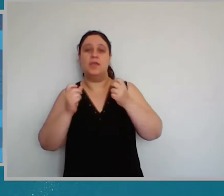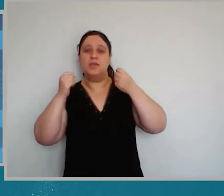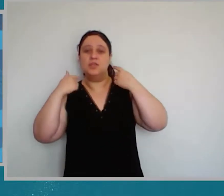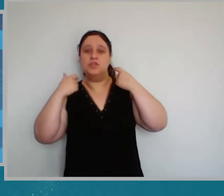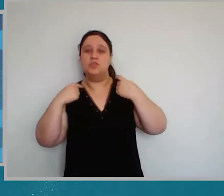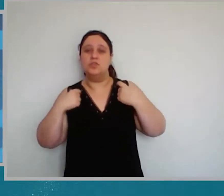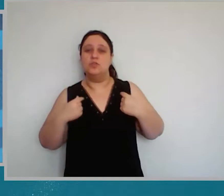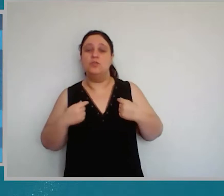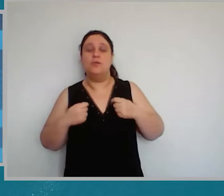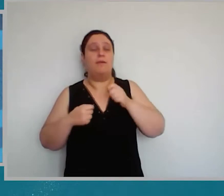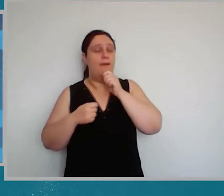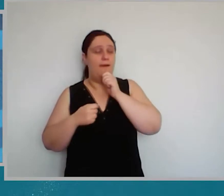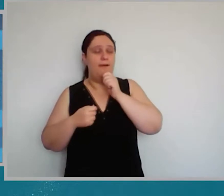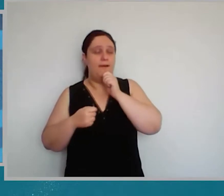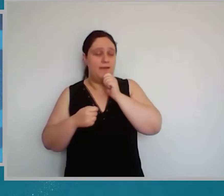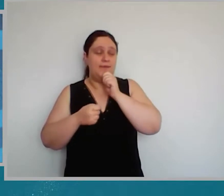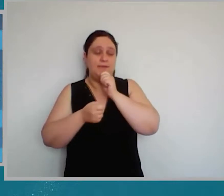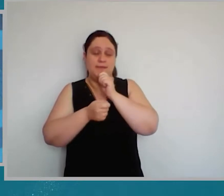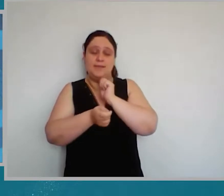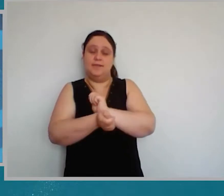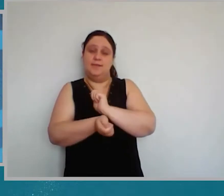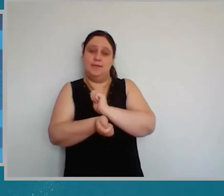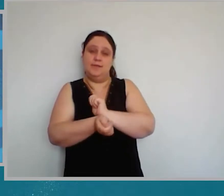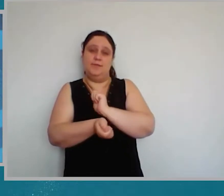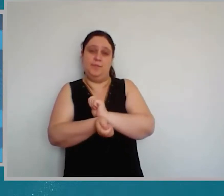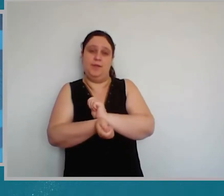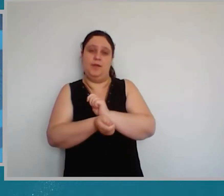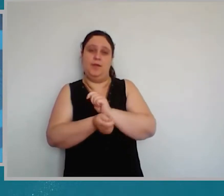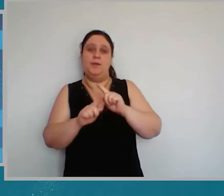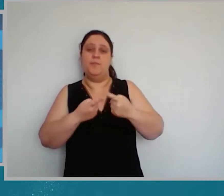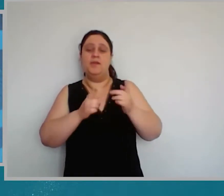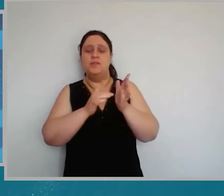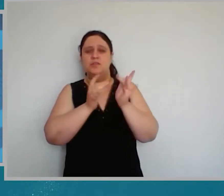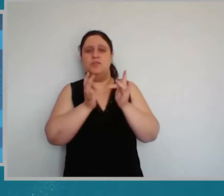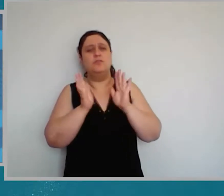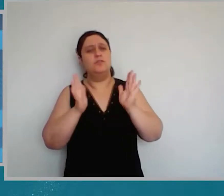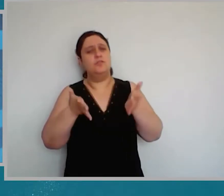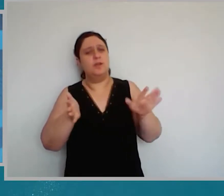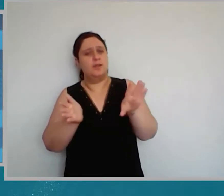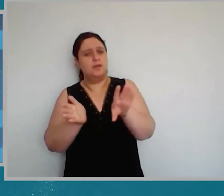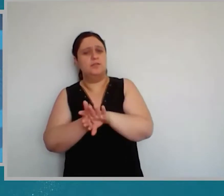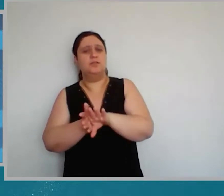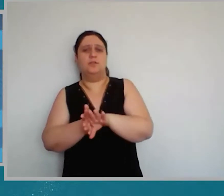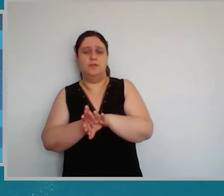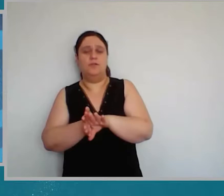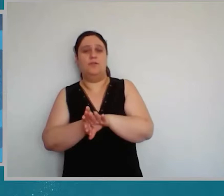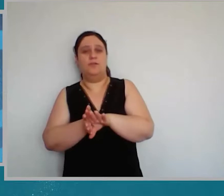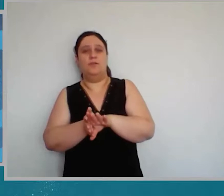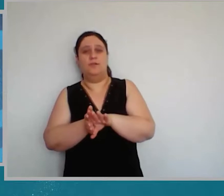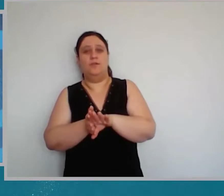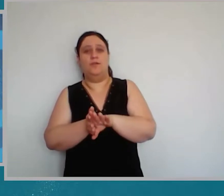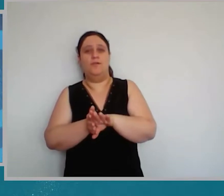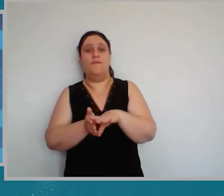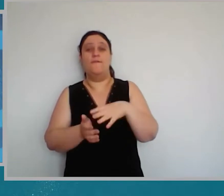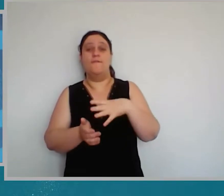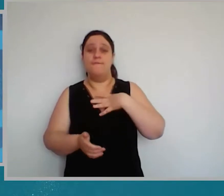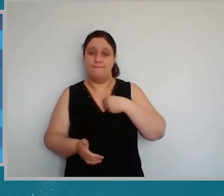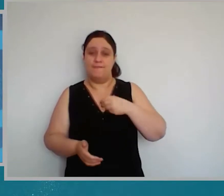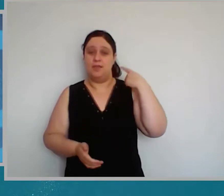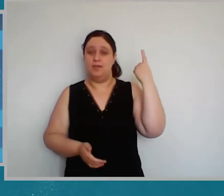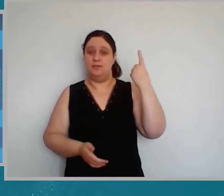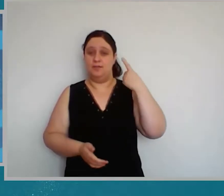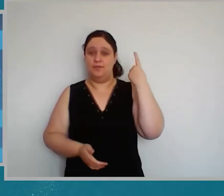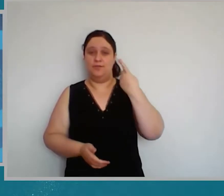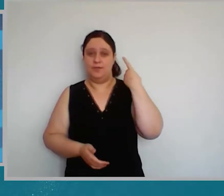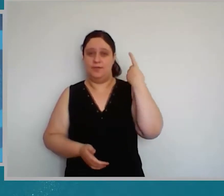hoje. Mas Jesus já veio, ele é o Messias. Ele é o filho de Davi, o